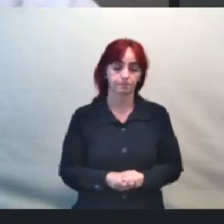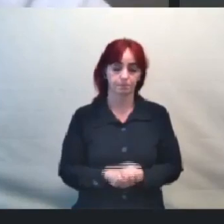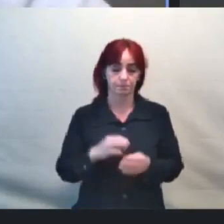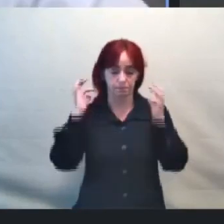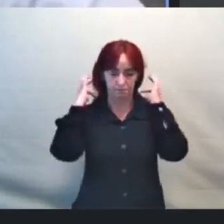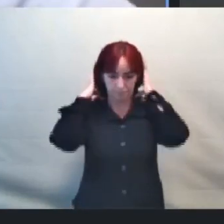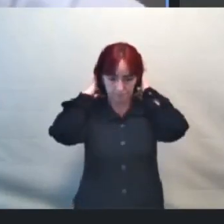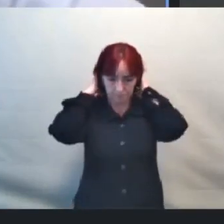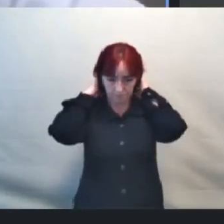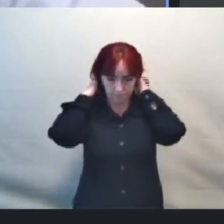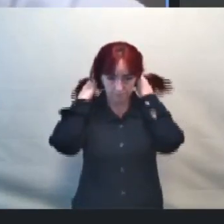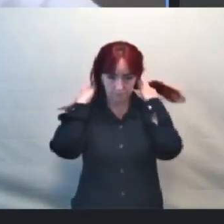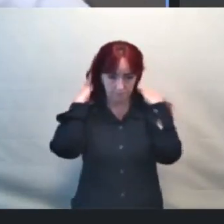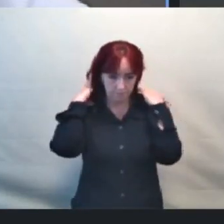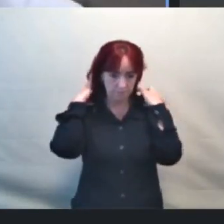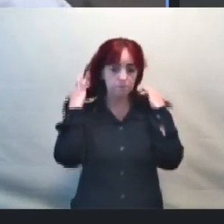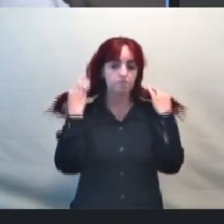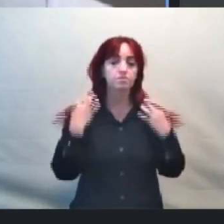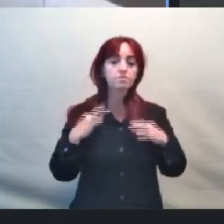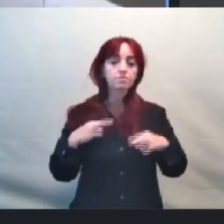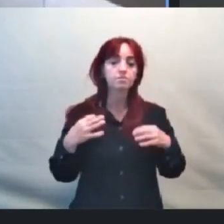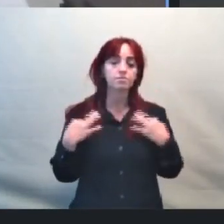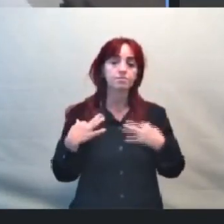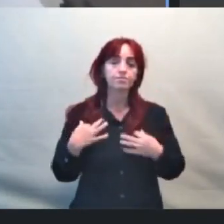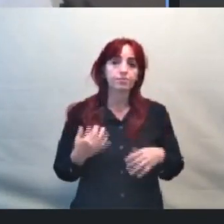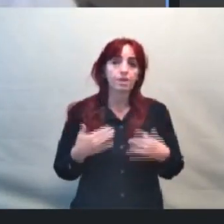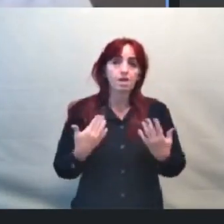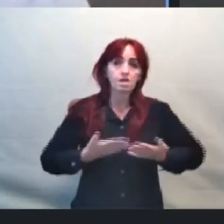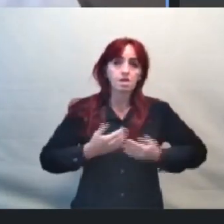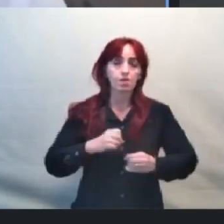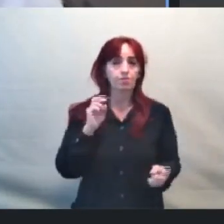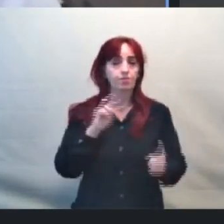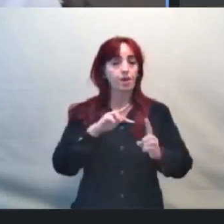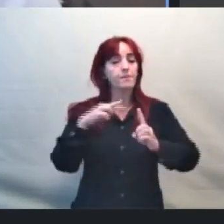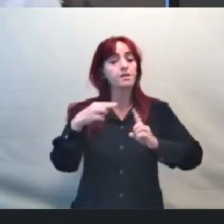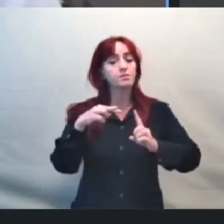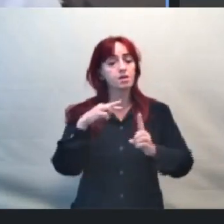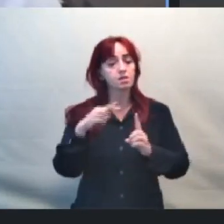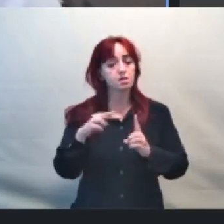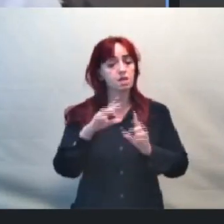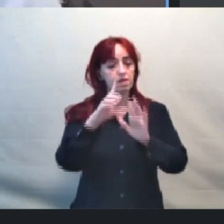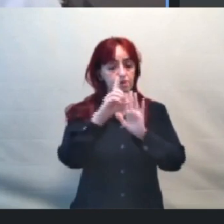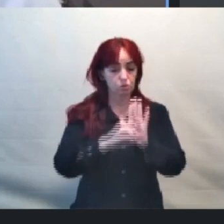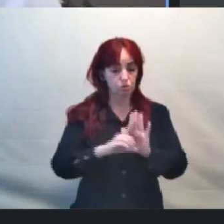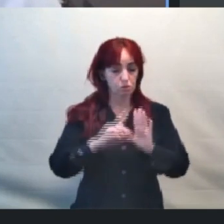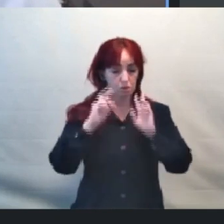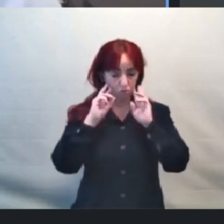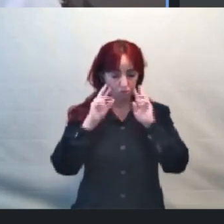Então, perfeito, Leice. Na perspectiva, né, dos direitos humanos e das ações de cidadania que